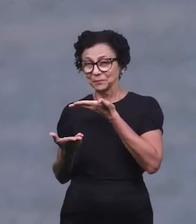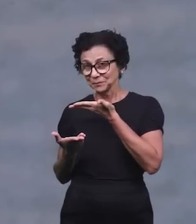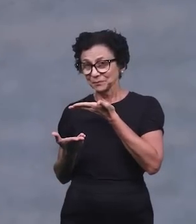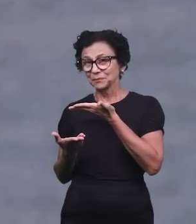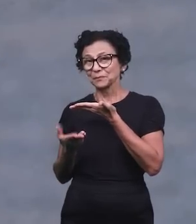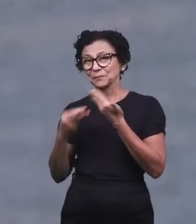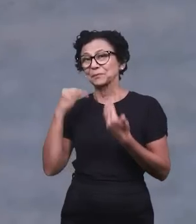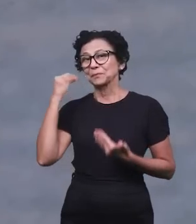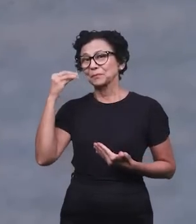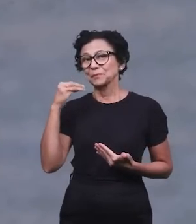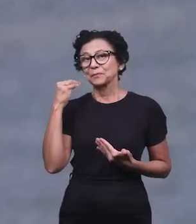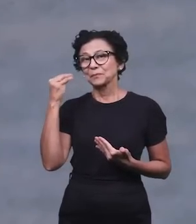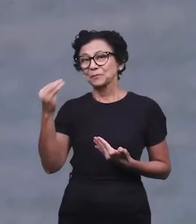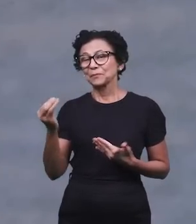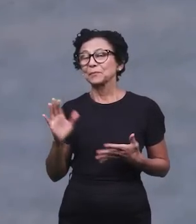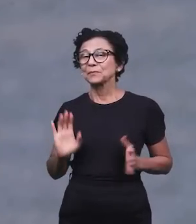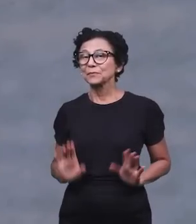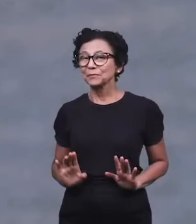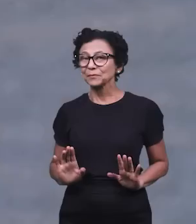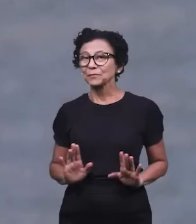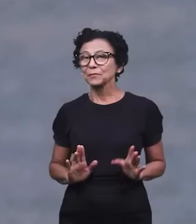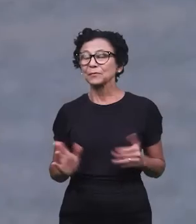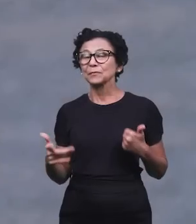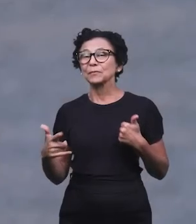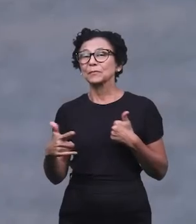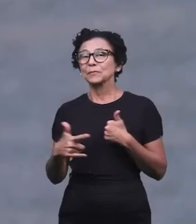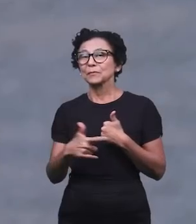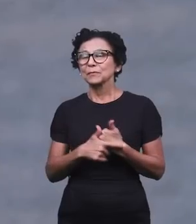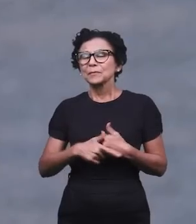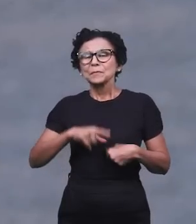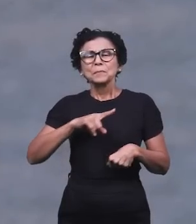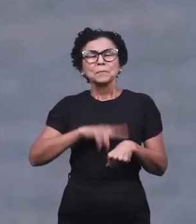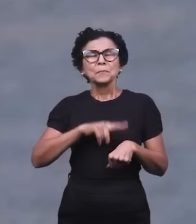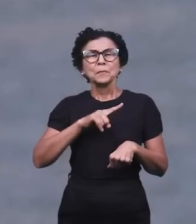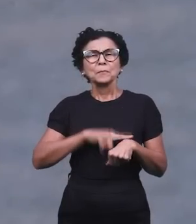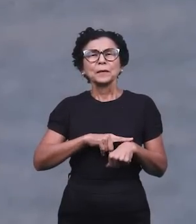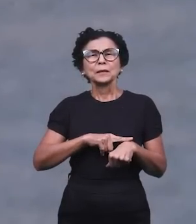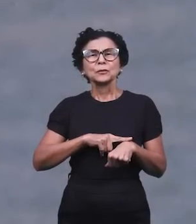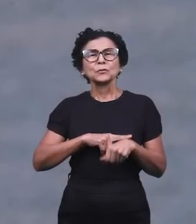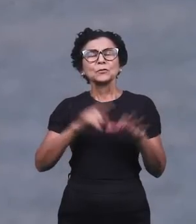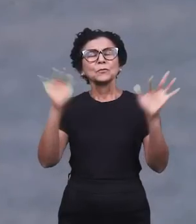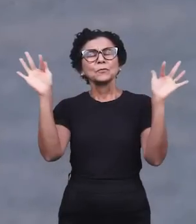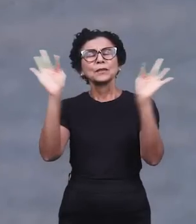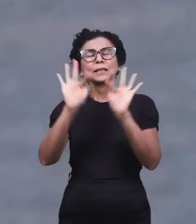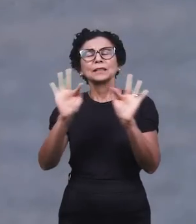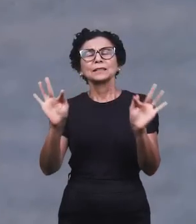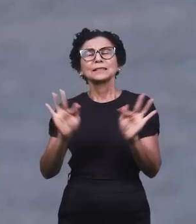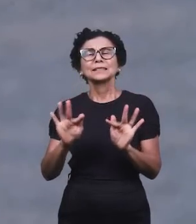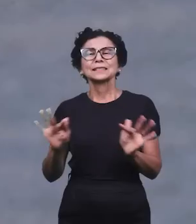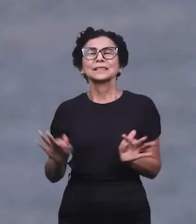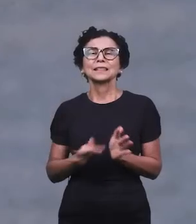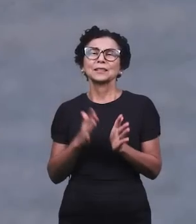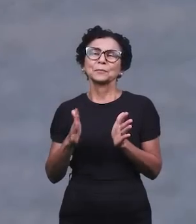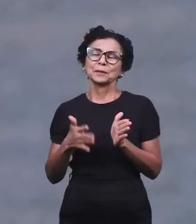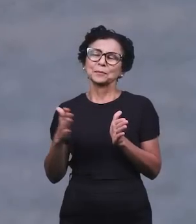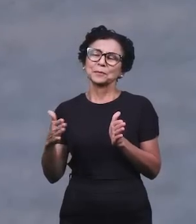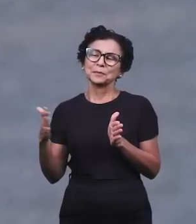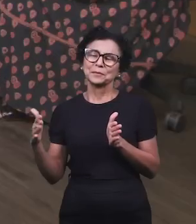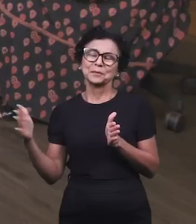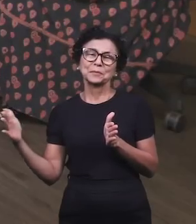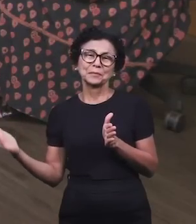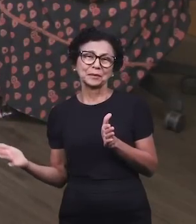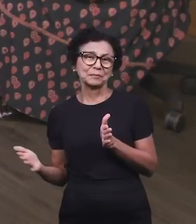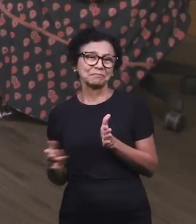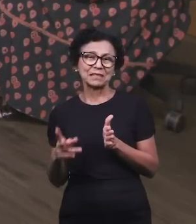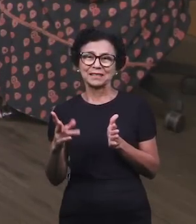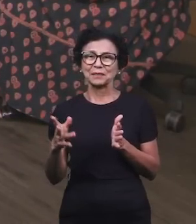que o servo tem continuamente. Então, para que a gente possa entender isso. Né? Não é